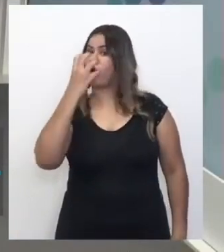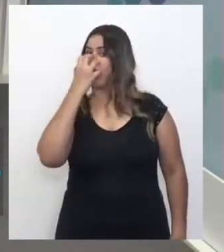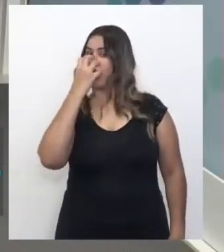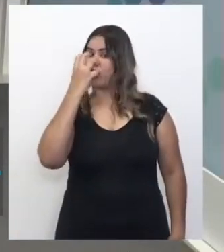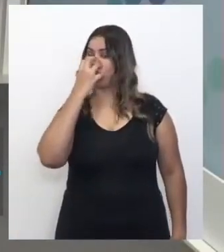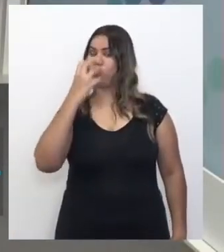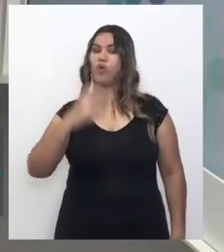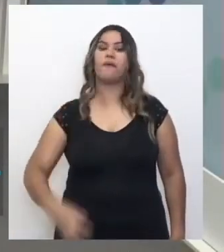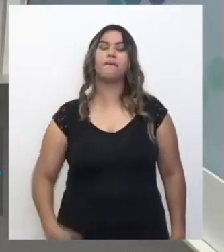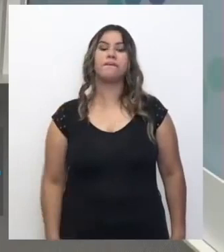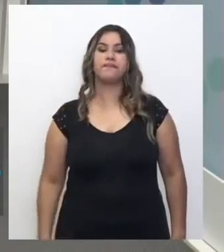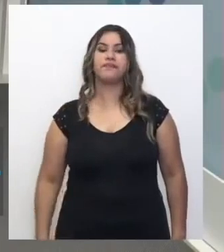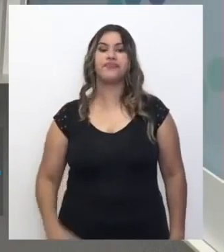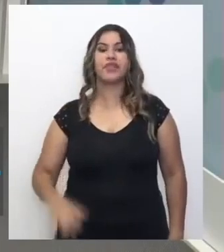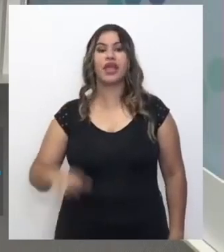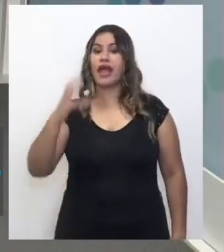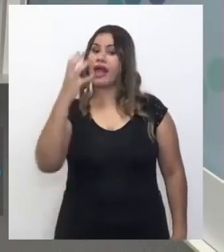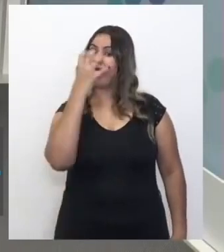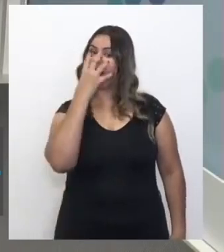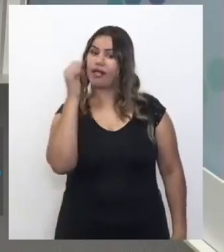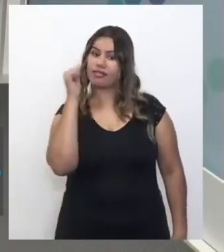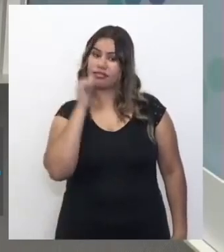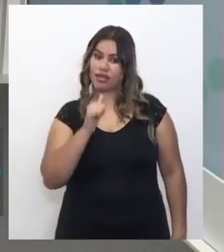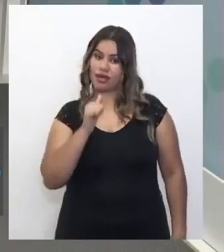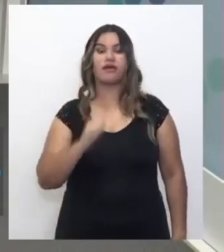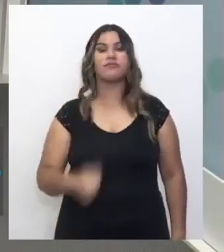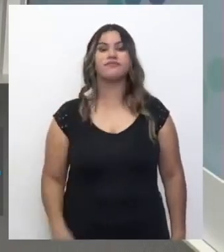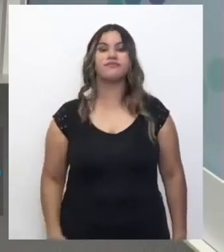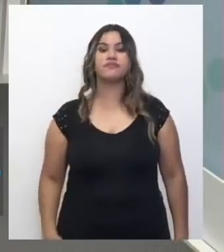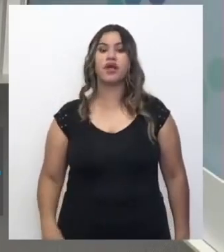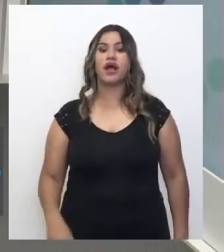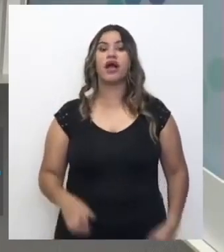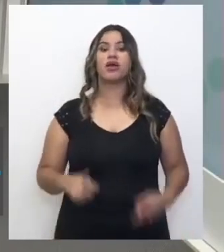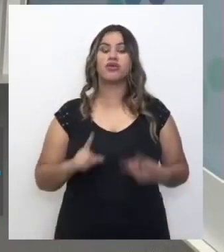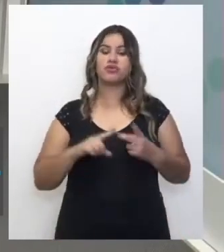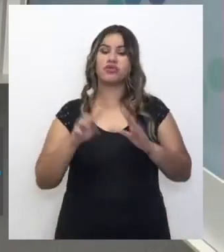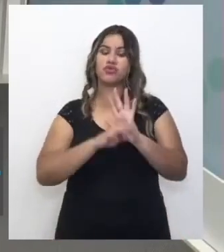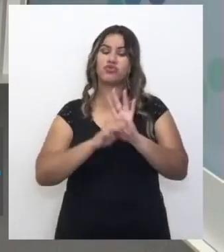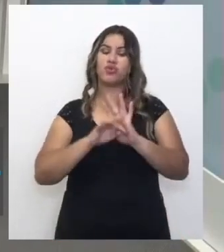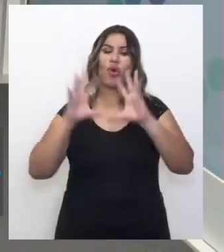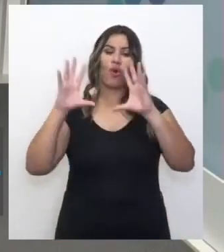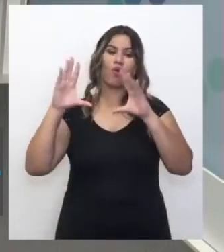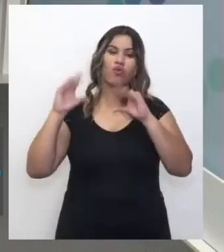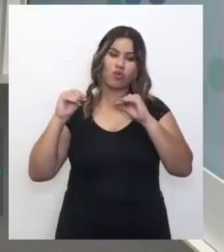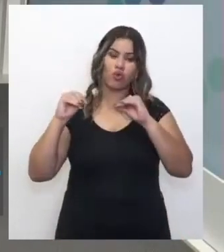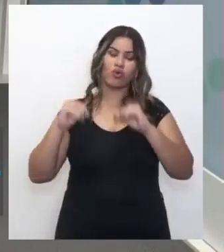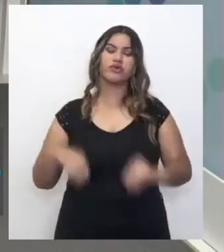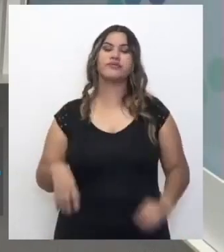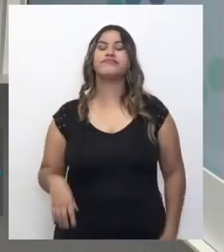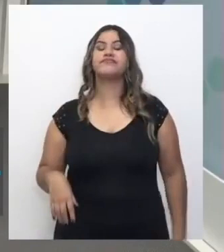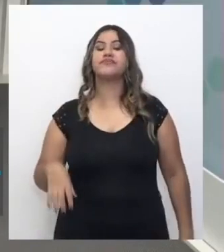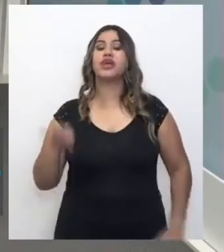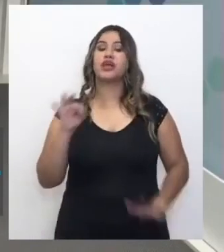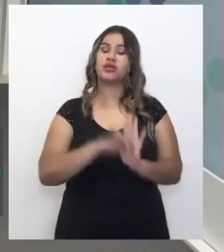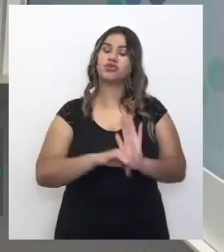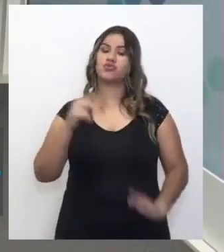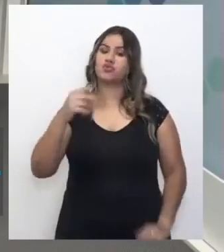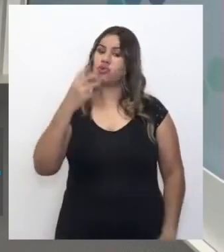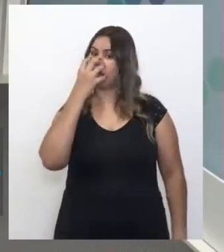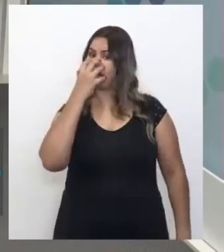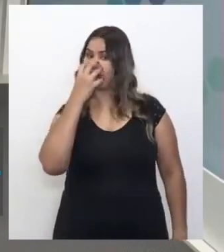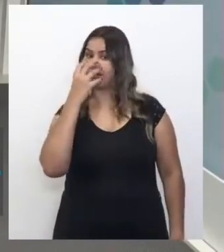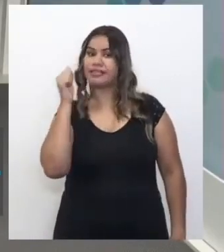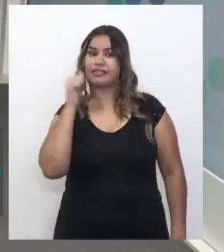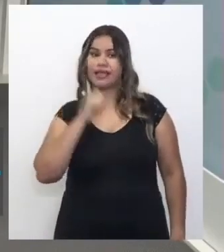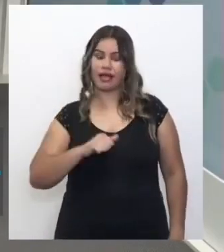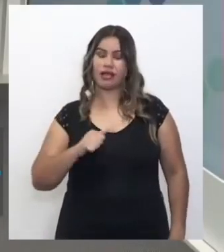temos aqui cadela. No texto 2, noites. Texto 1, cadela. 2,